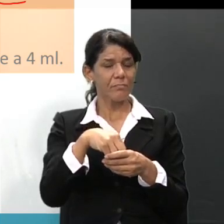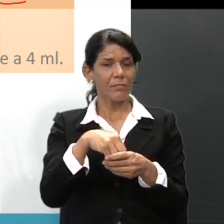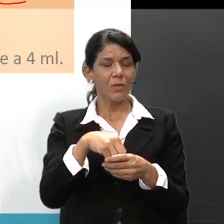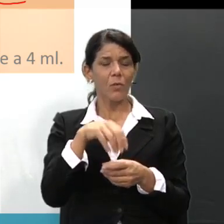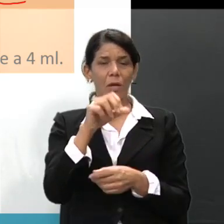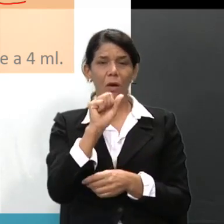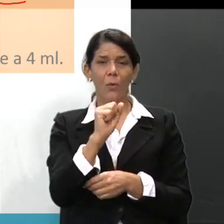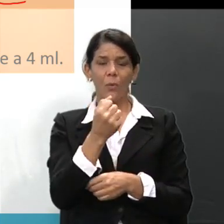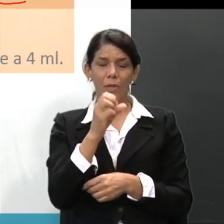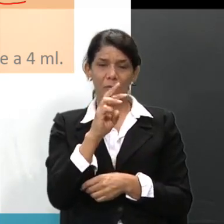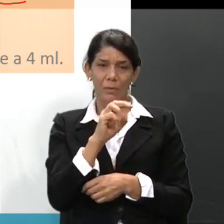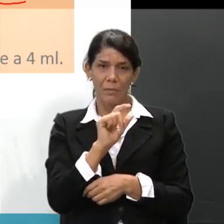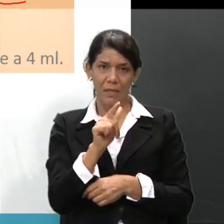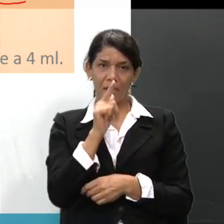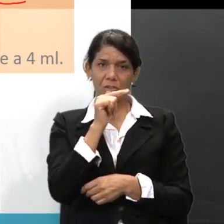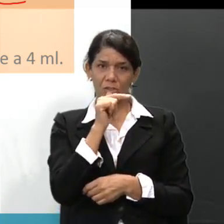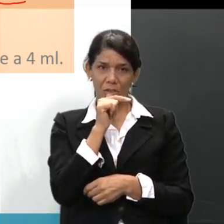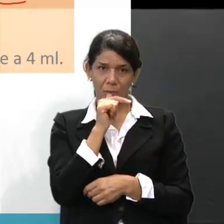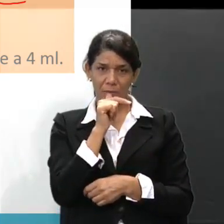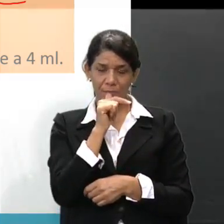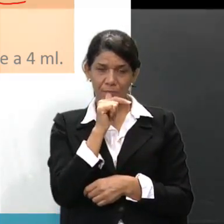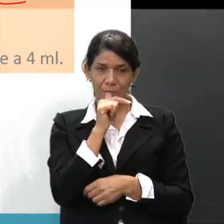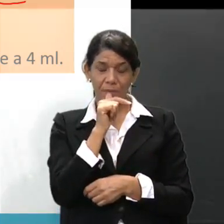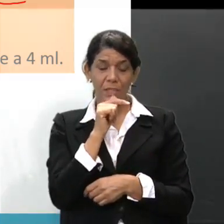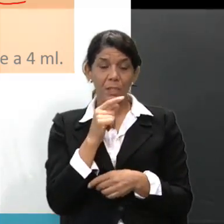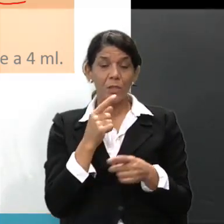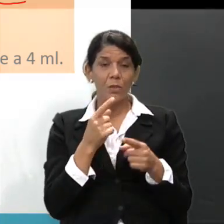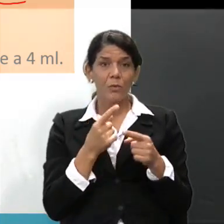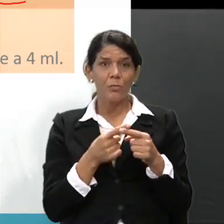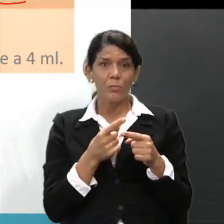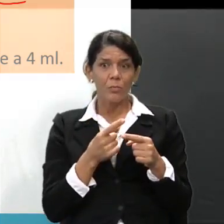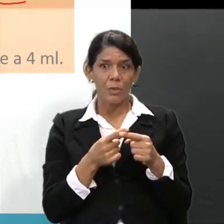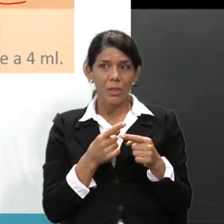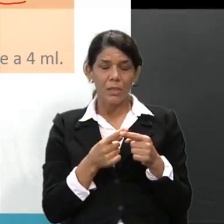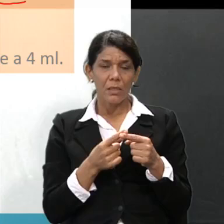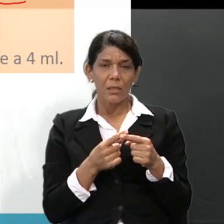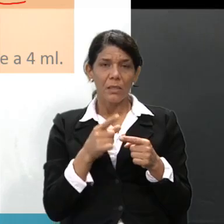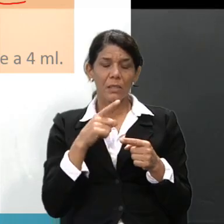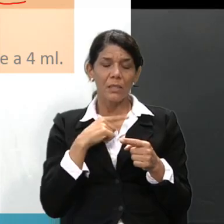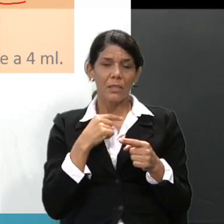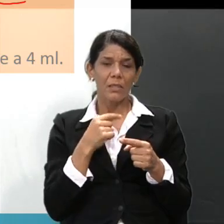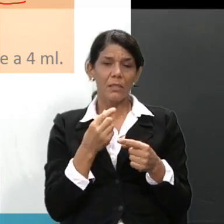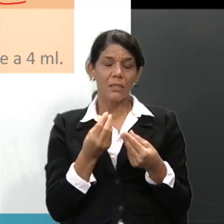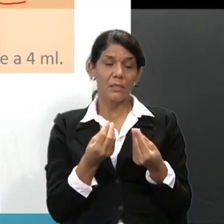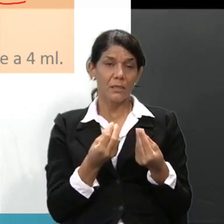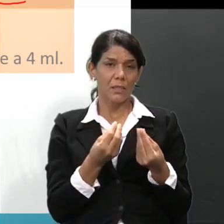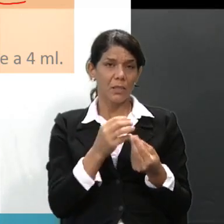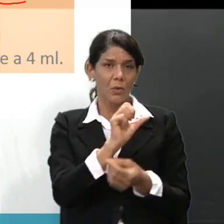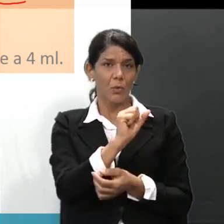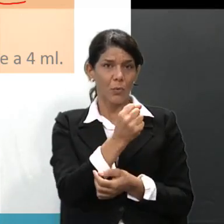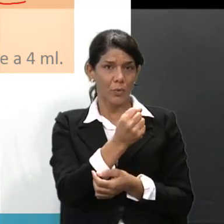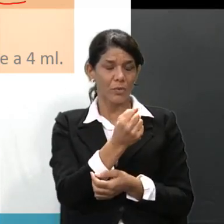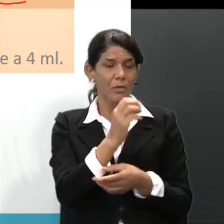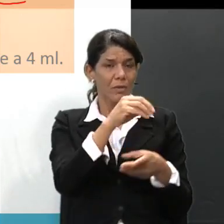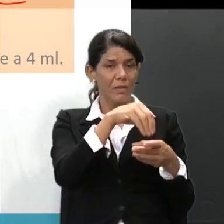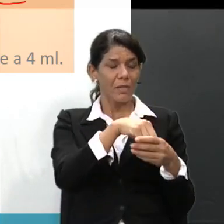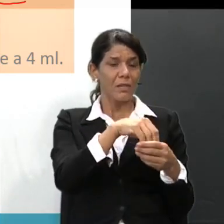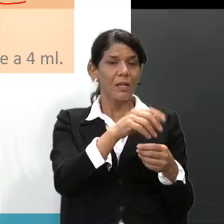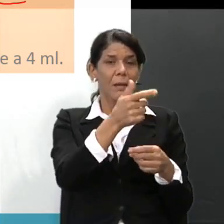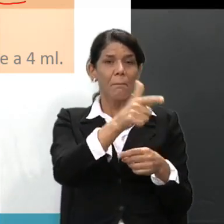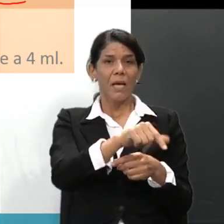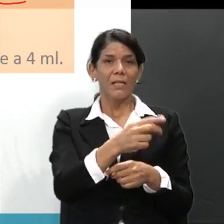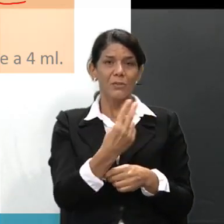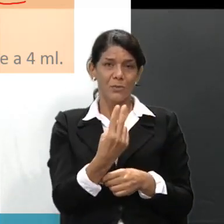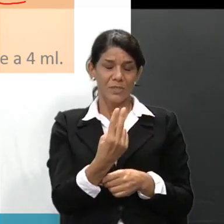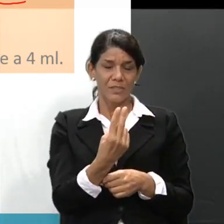8 ml de água destilada. Por quê? Porque ele vai me dar, além dos 8 que eu inseri, mais